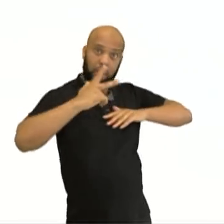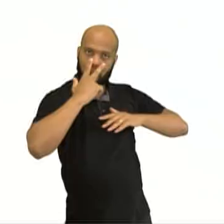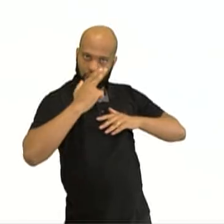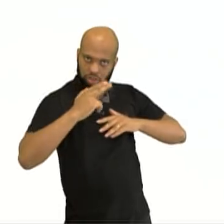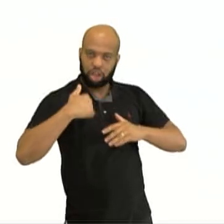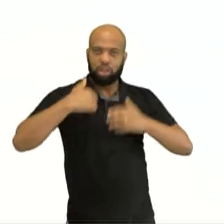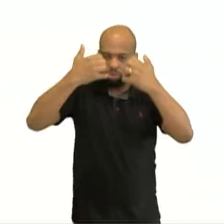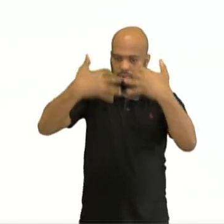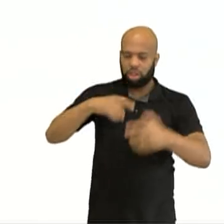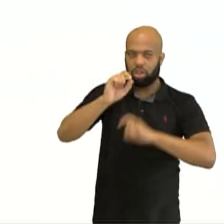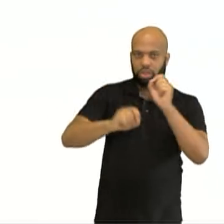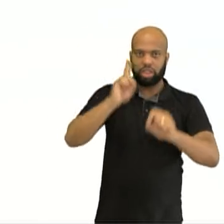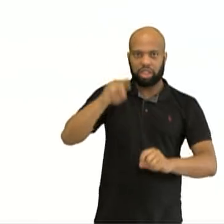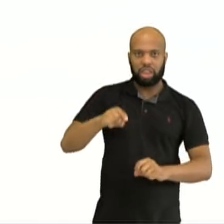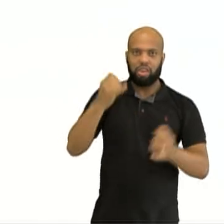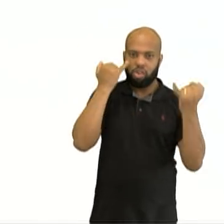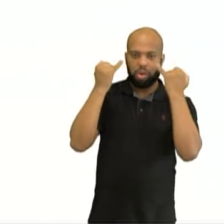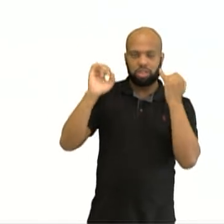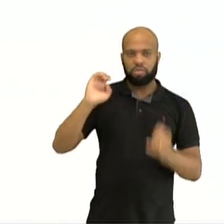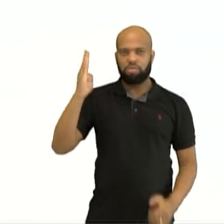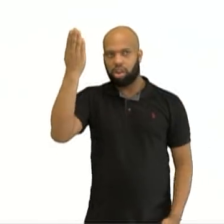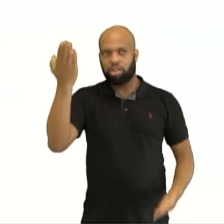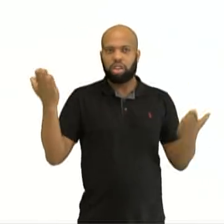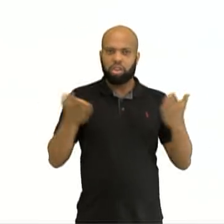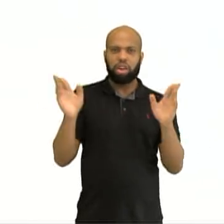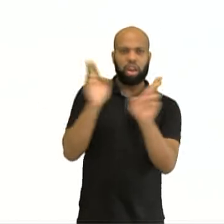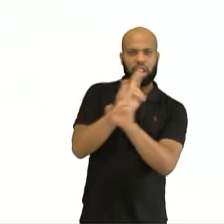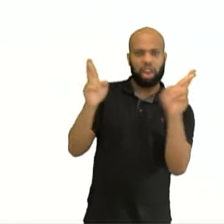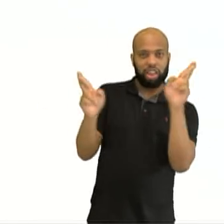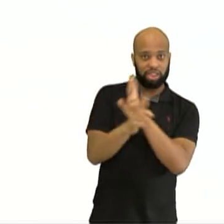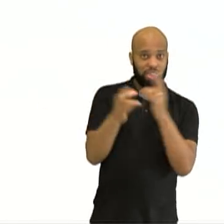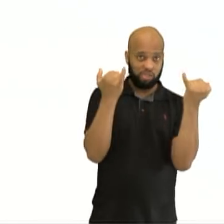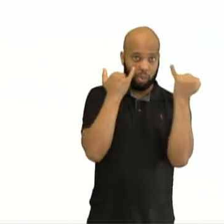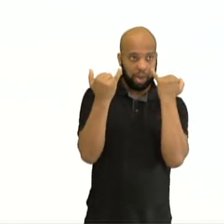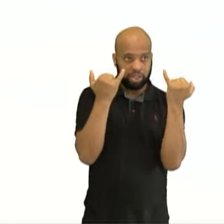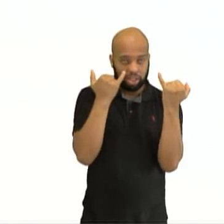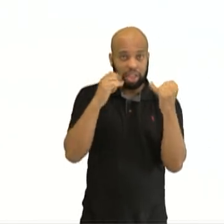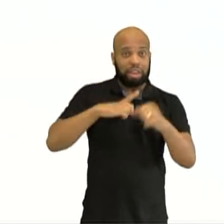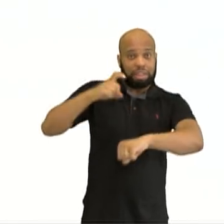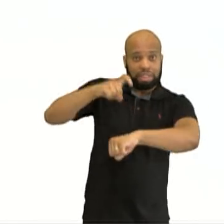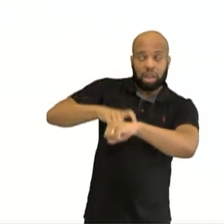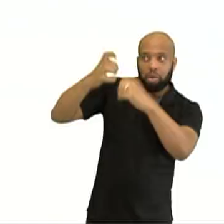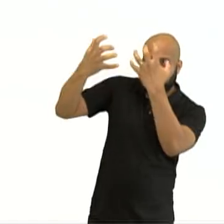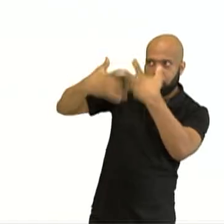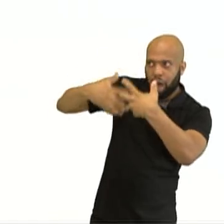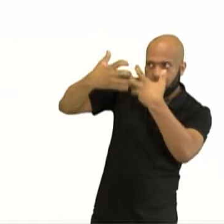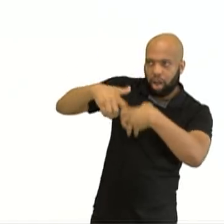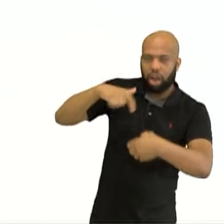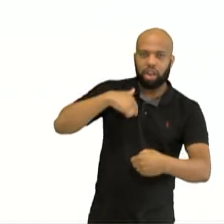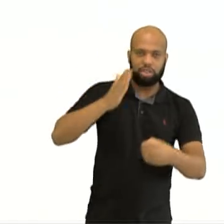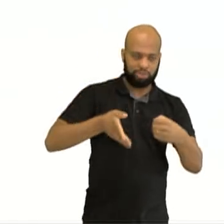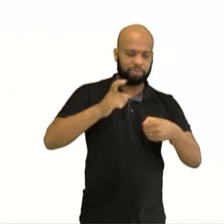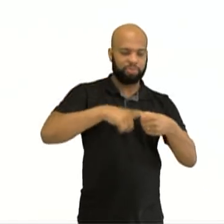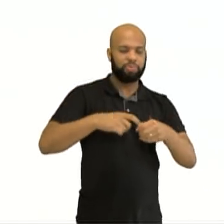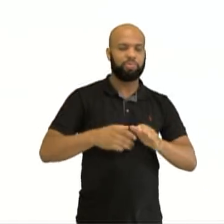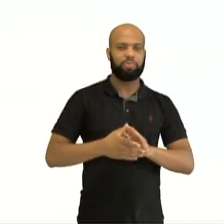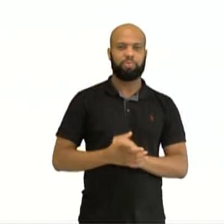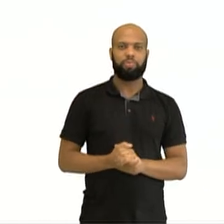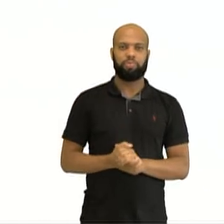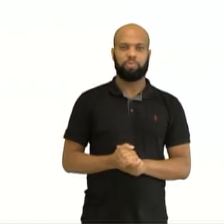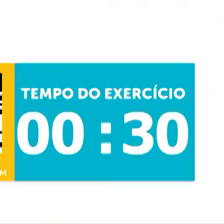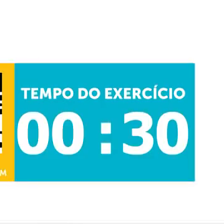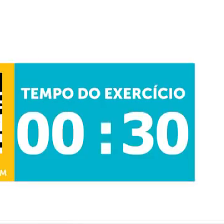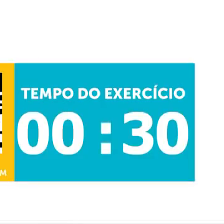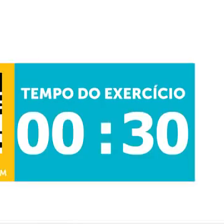um fake news. Então, vamos agora relacionar essas duas informações? Eu vou dar um tempinho para vocês e eu já retorno.